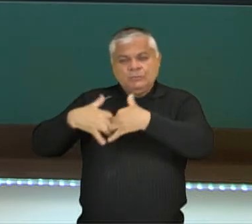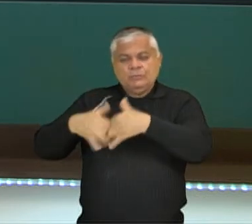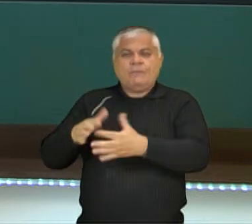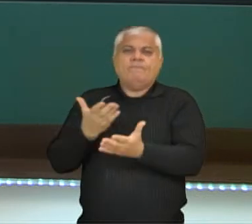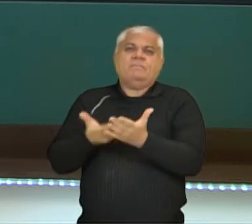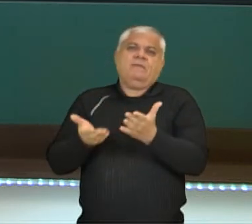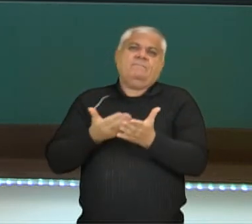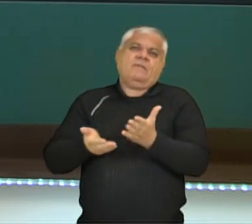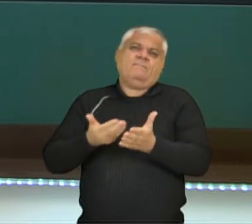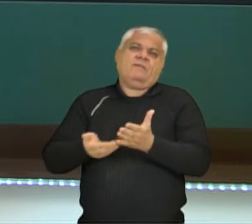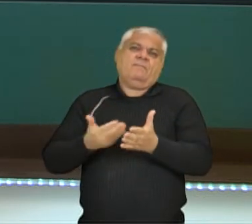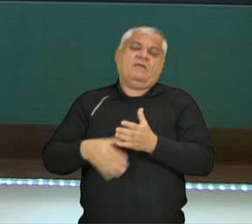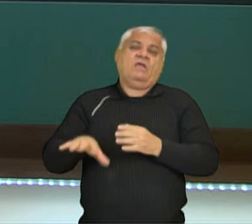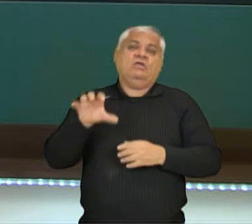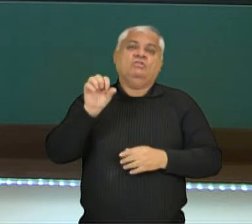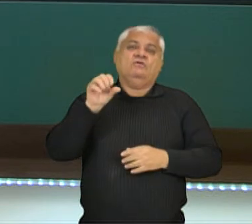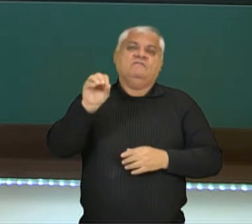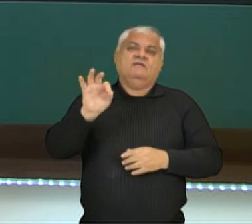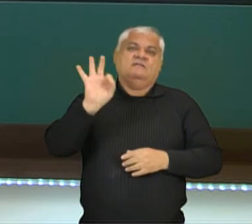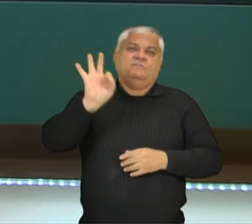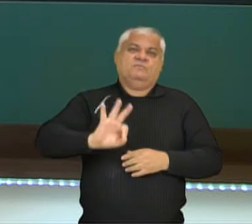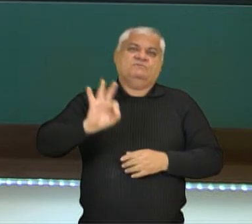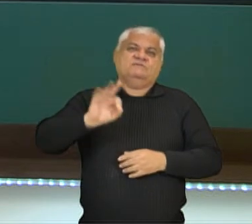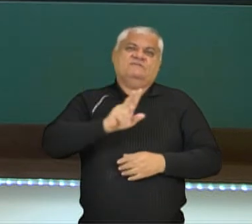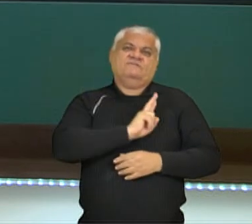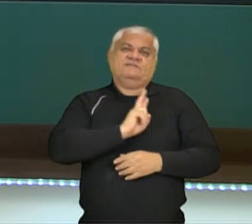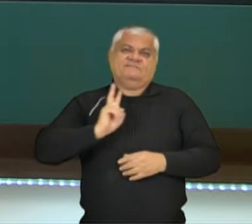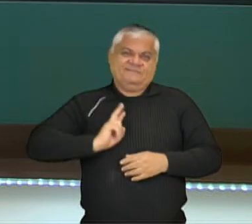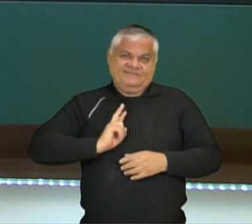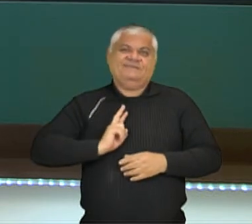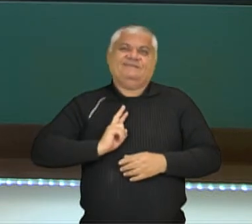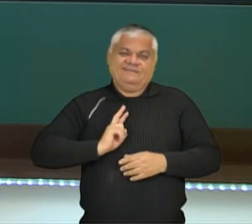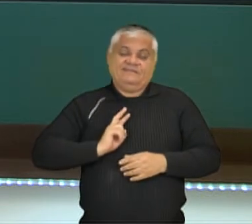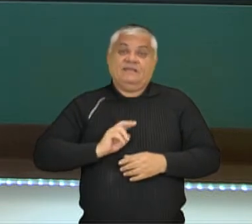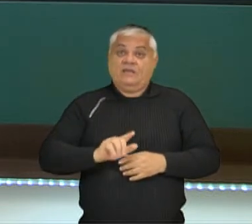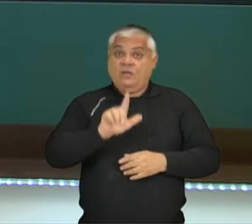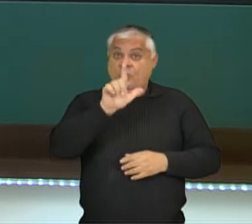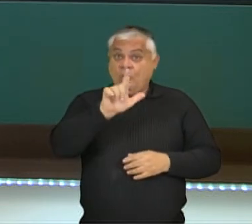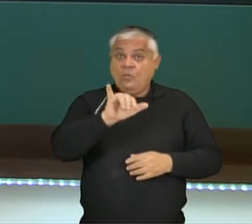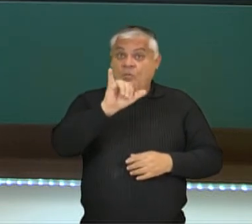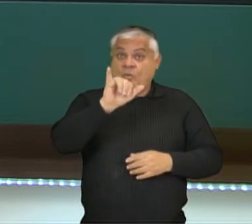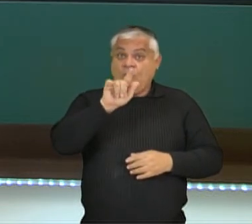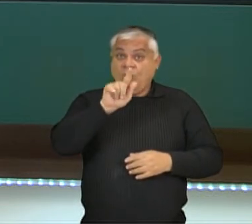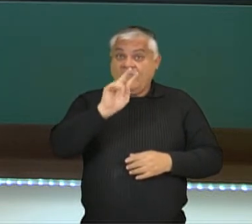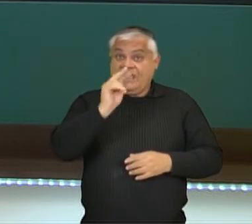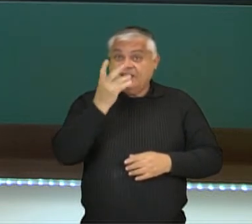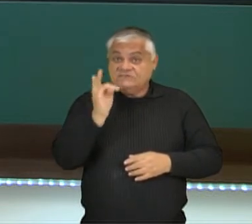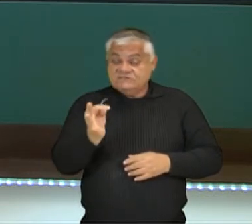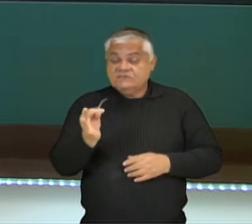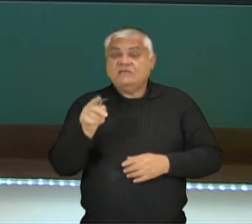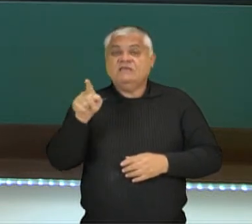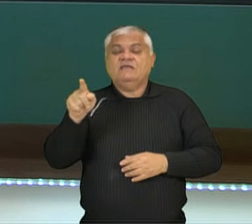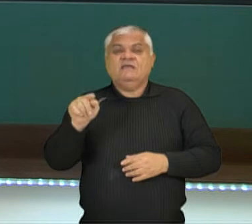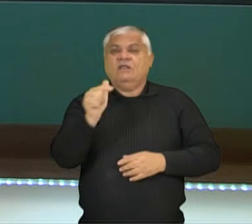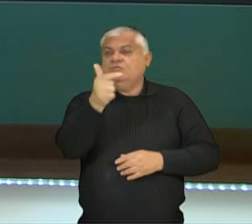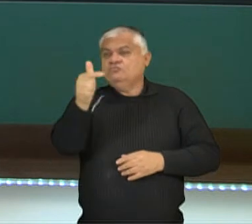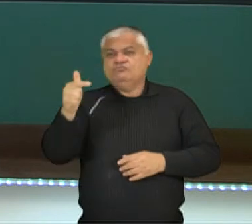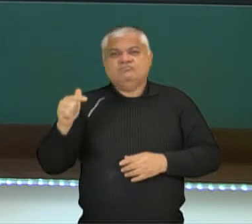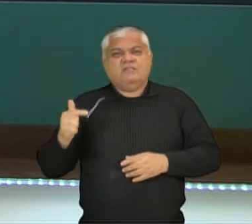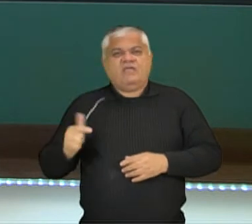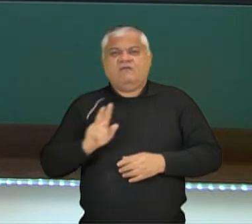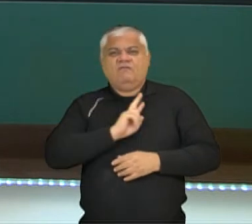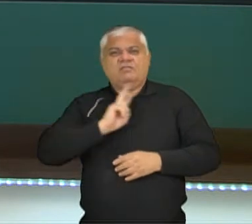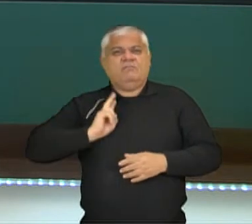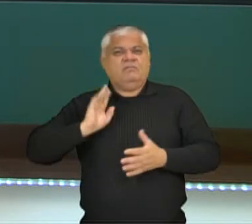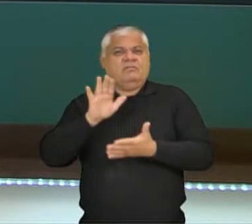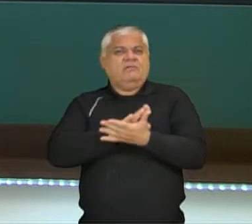perdem 90% das vitaminas do alimento e o light, em específico, não contém nutrientes